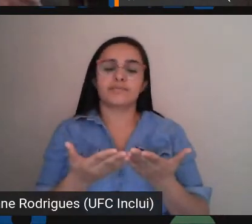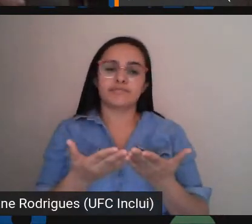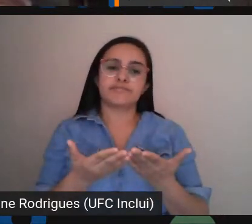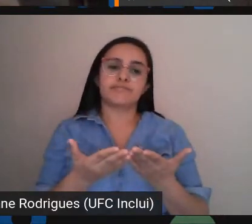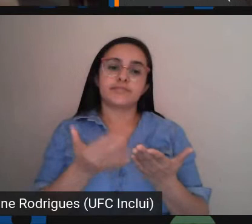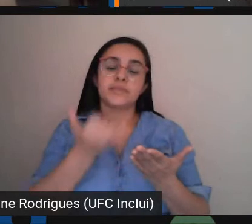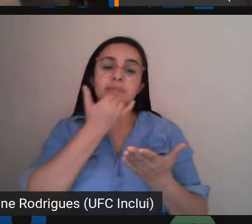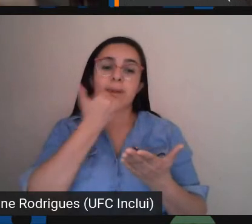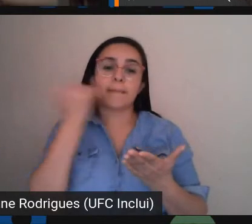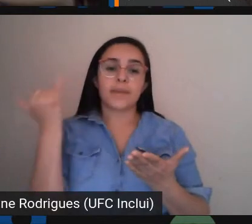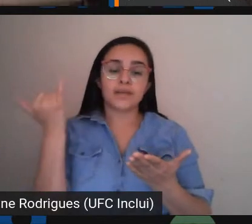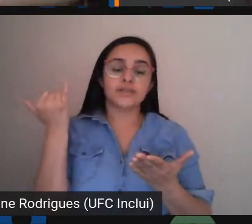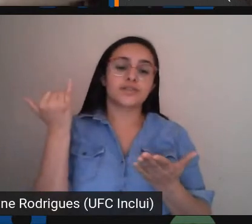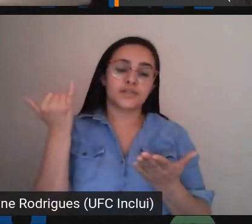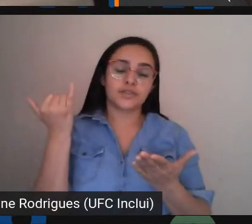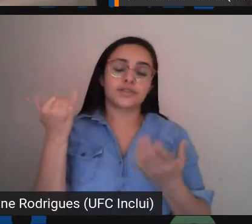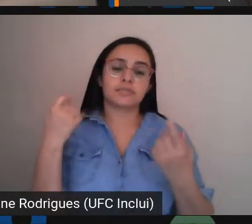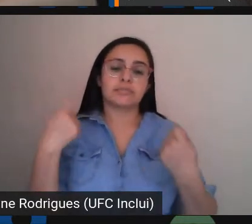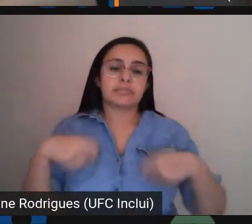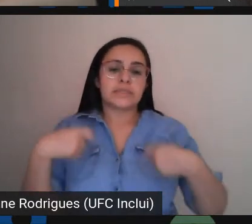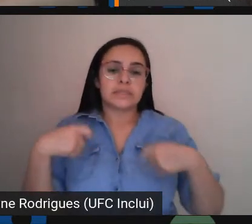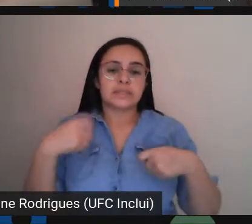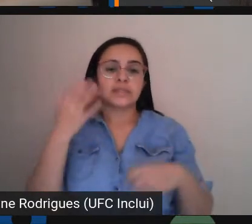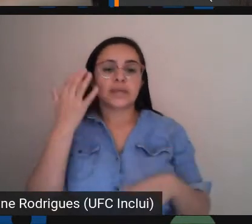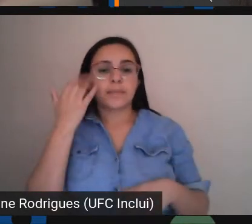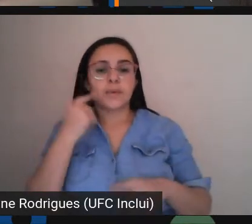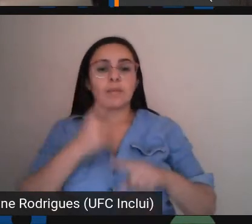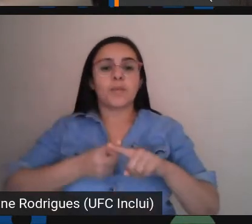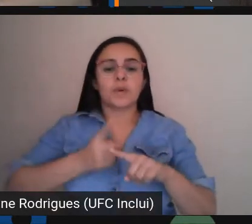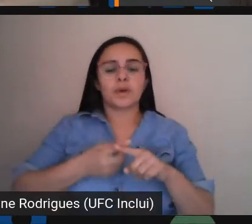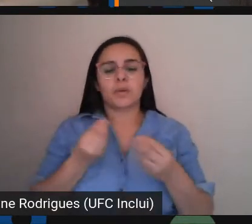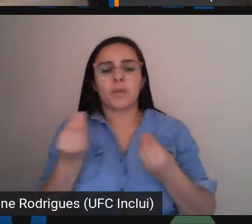tem um racional que justifica isso.